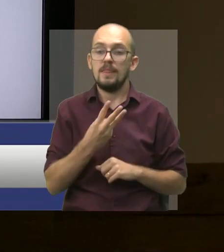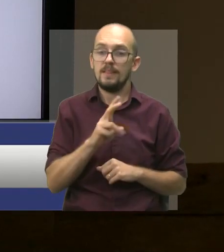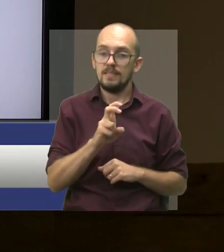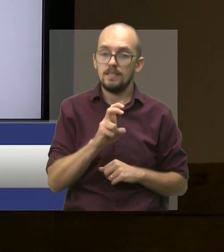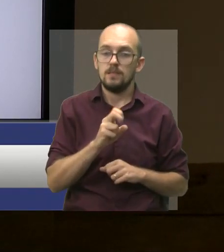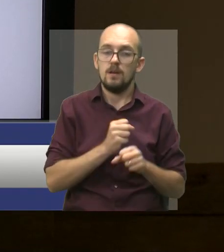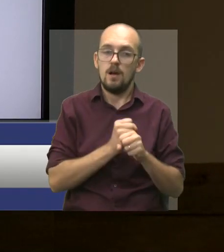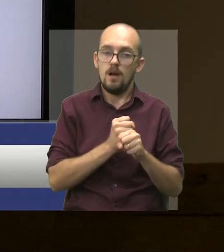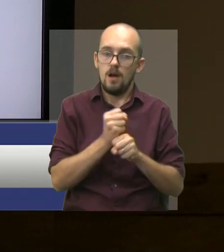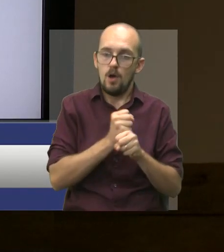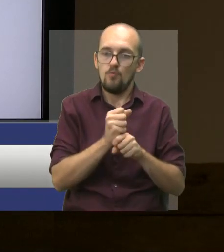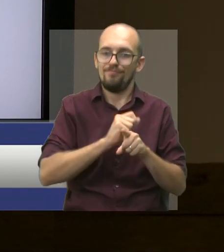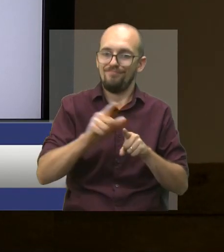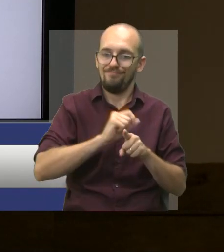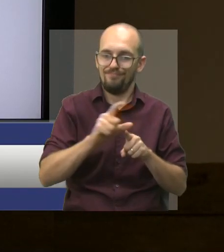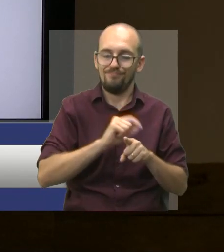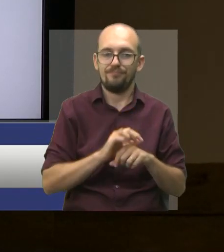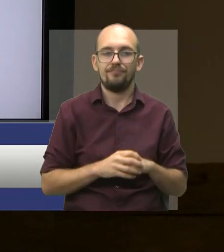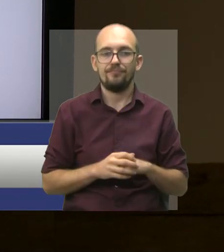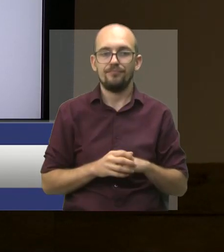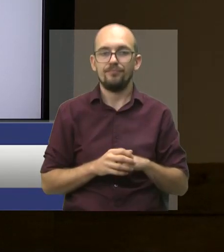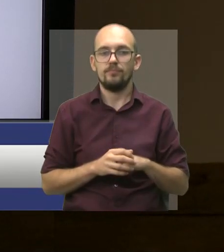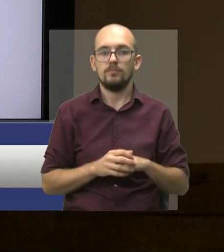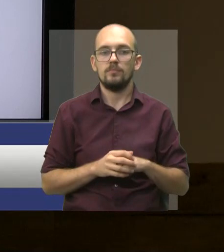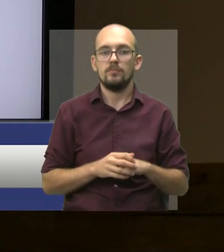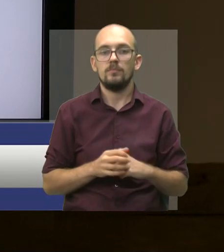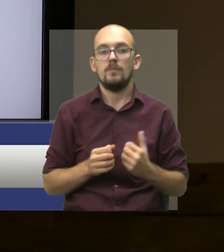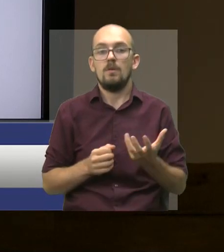de contribuição. Eles recebem